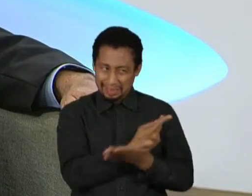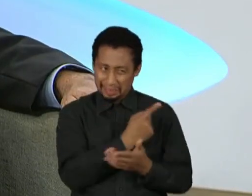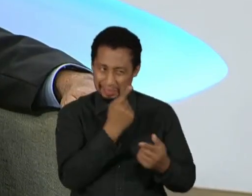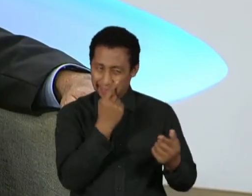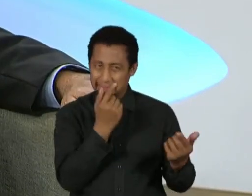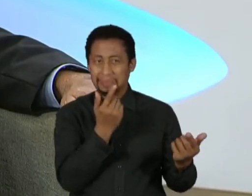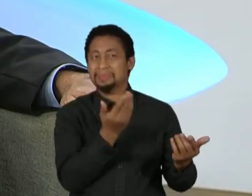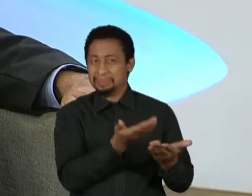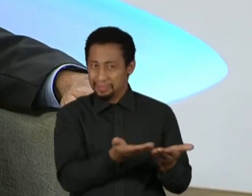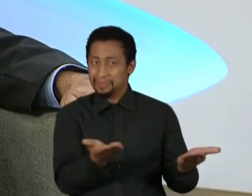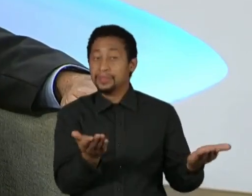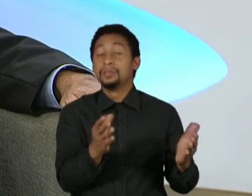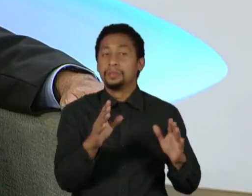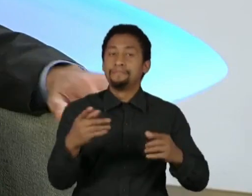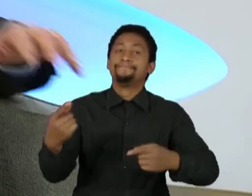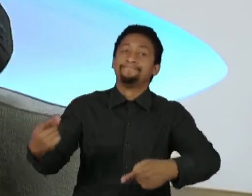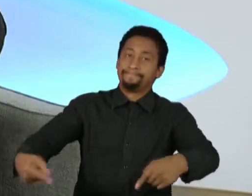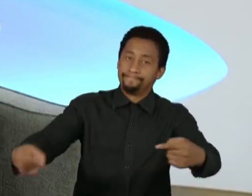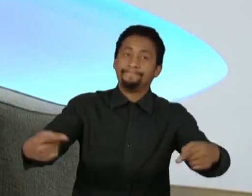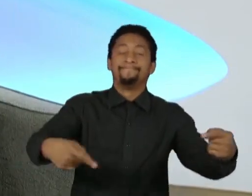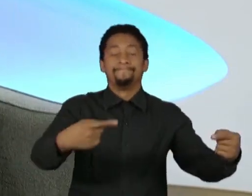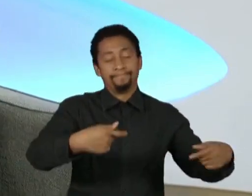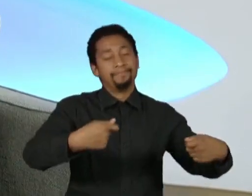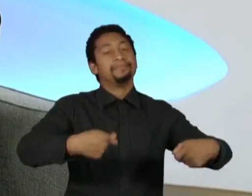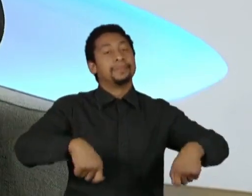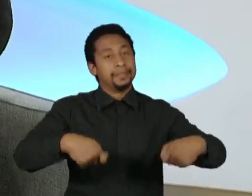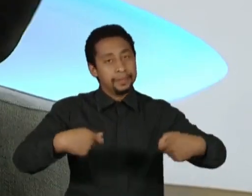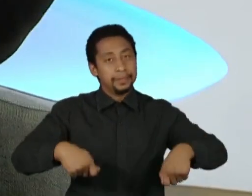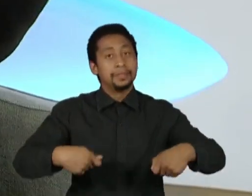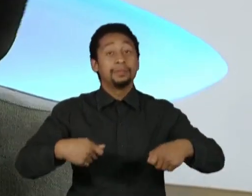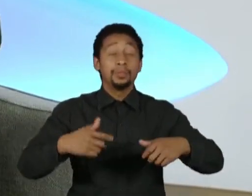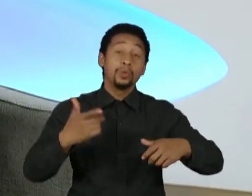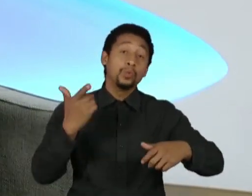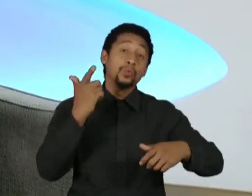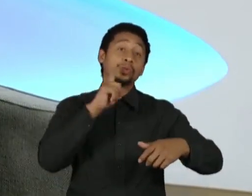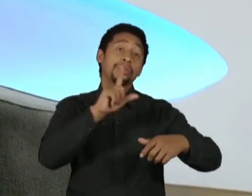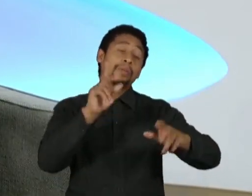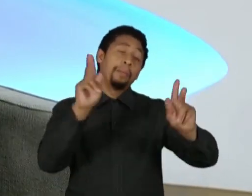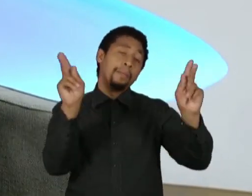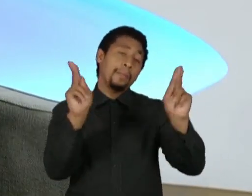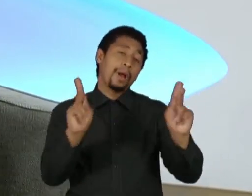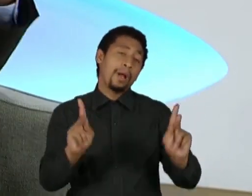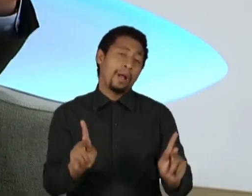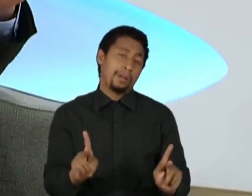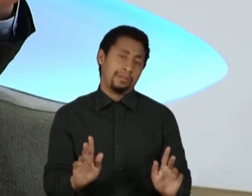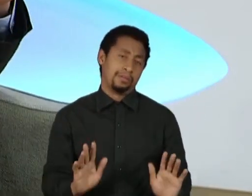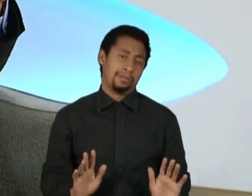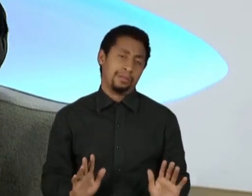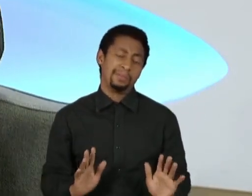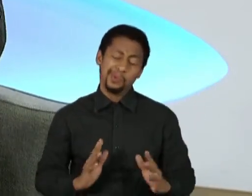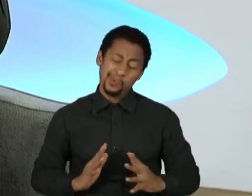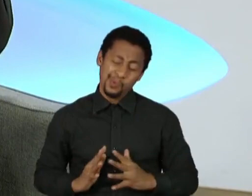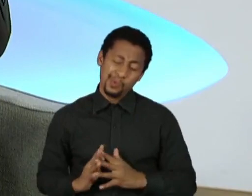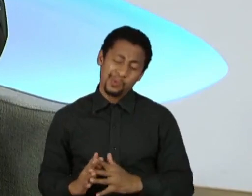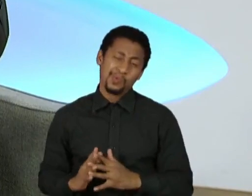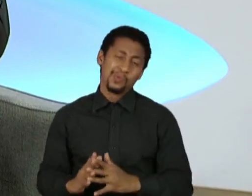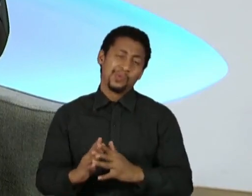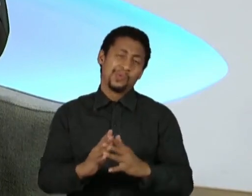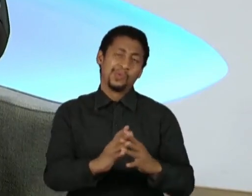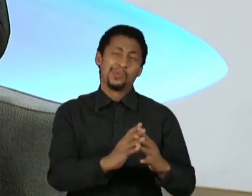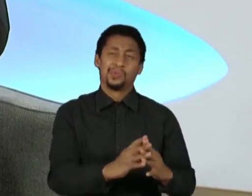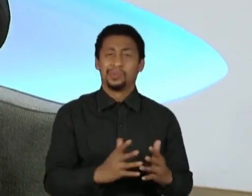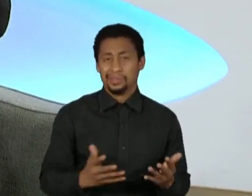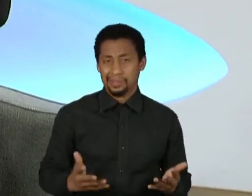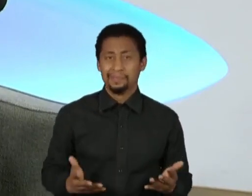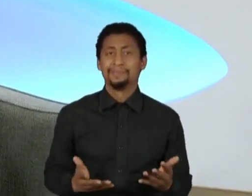de fato discuta isso em nome de uma certa paz tá muita tá muito confuso tudo isso quem é que sabe